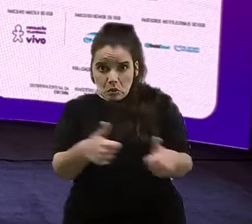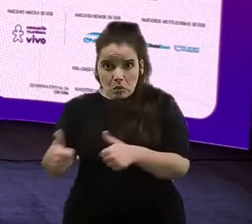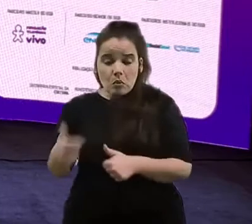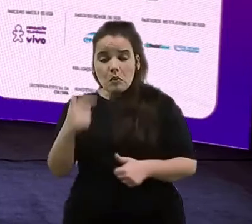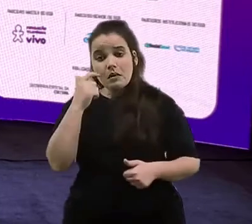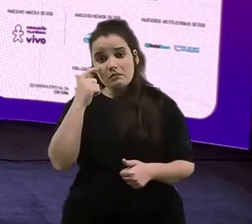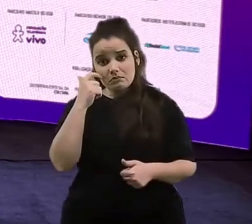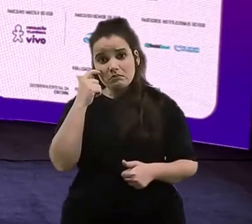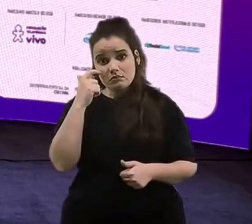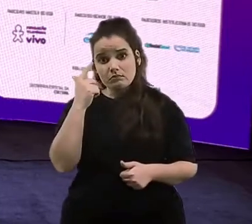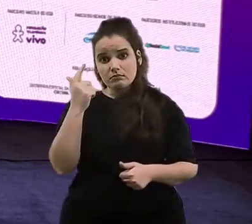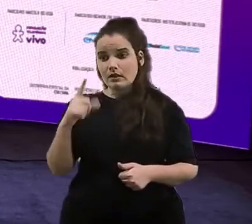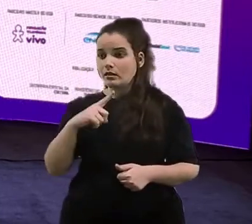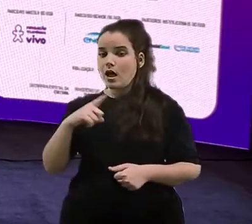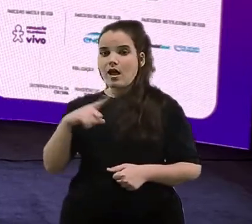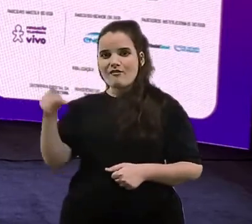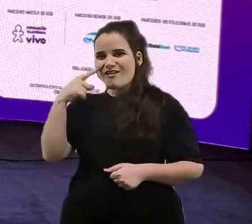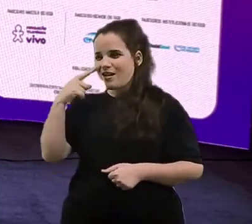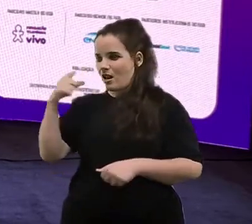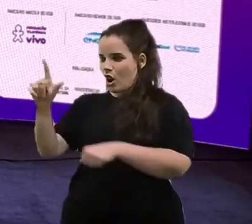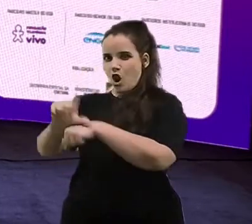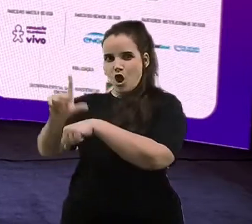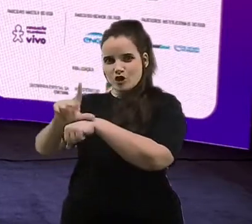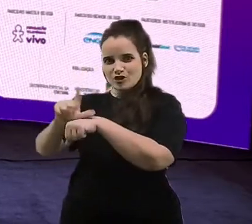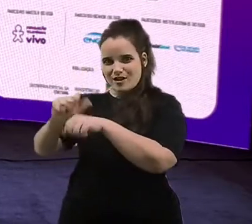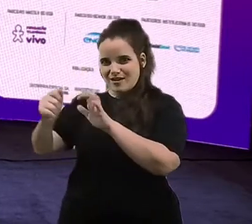de aplicativos. Falar um pouquinho sobre isso.